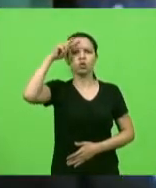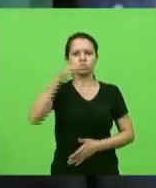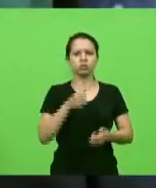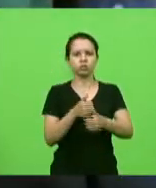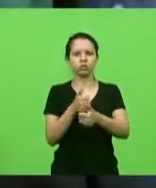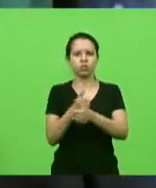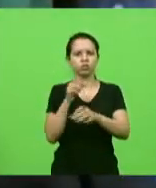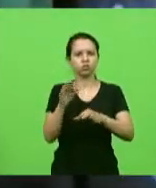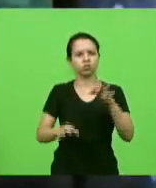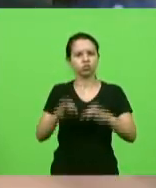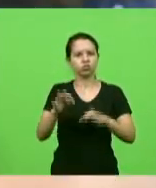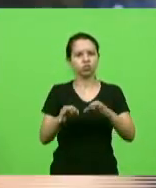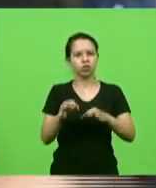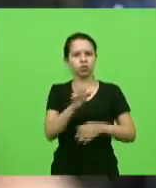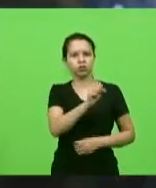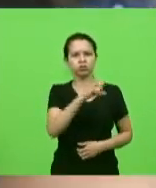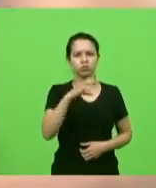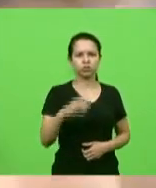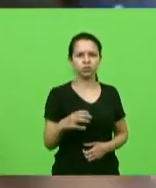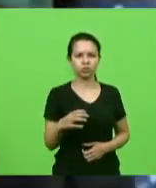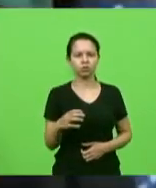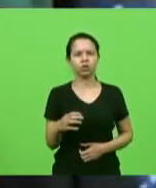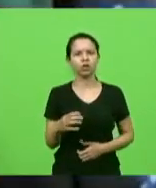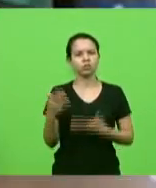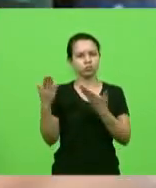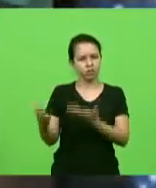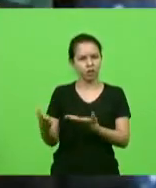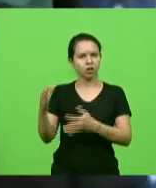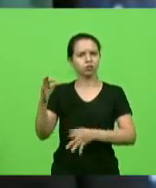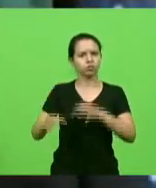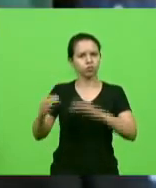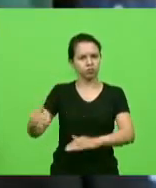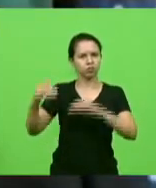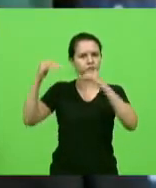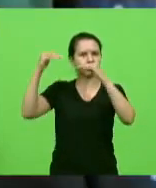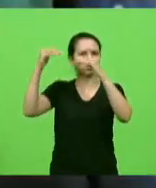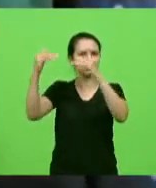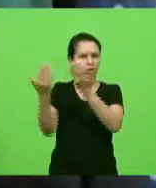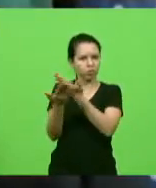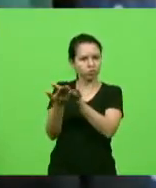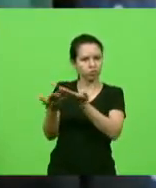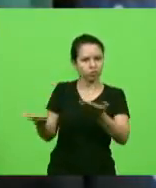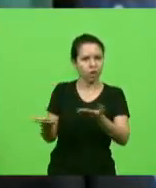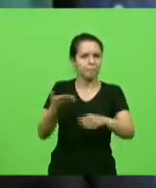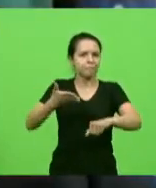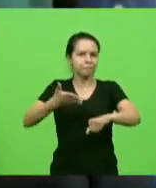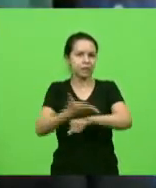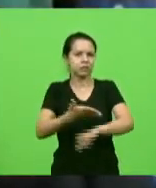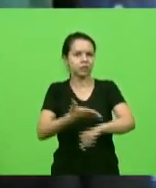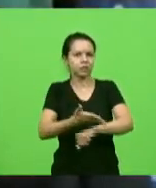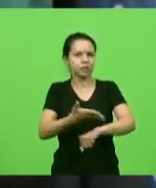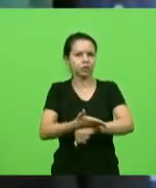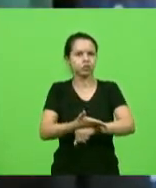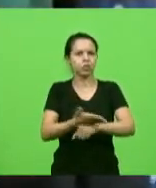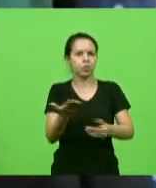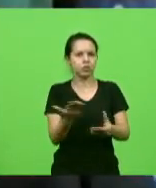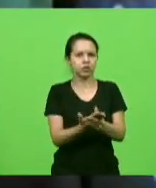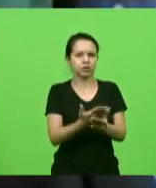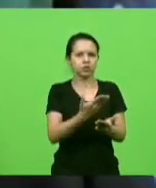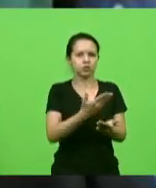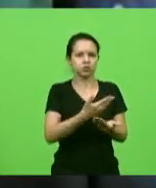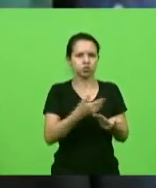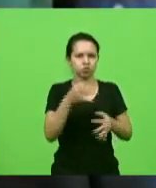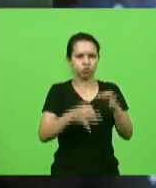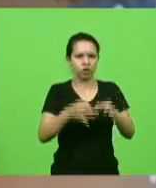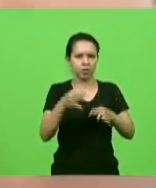Tribunal de Justiça de Santa Catarina por meio e show desembargadores e de seus jogadores está participando de um processo e